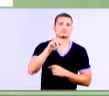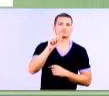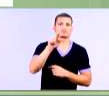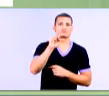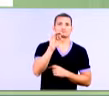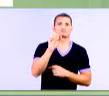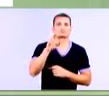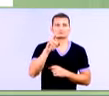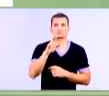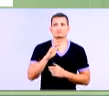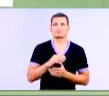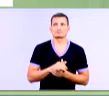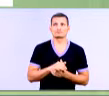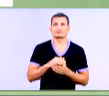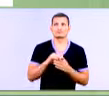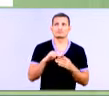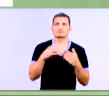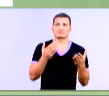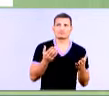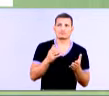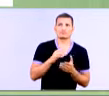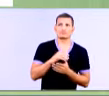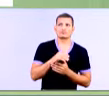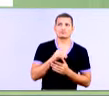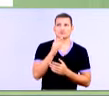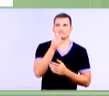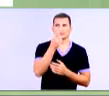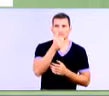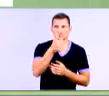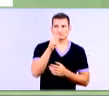Yo de Cruz Lacerda, qual é a versão 1.0.